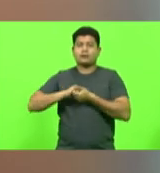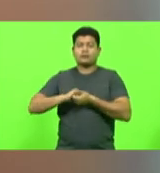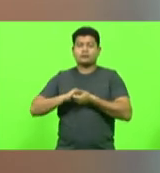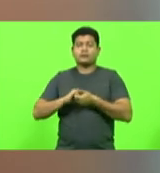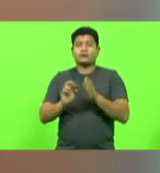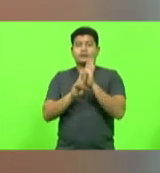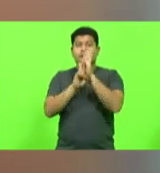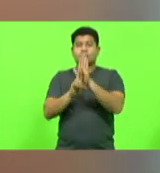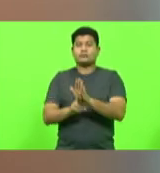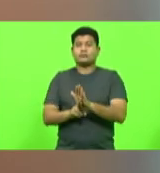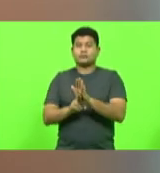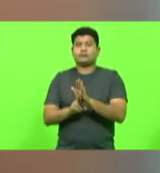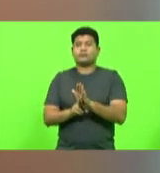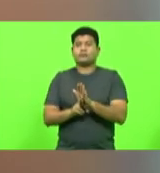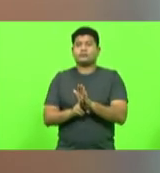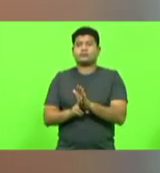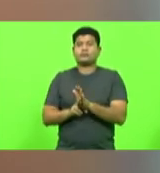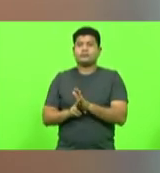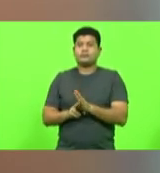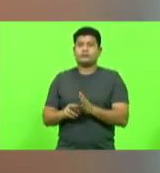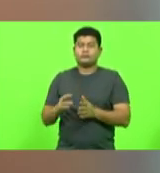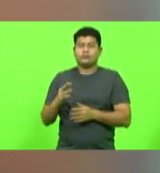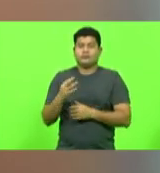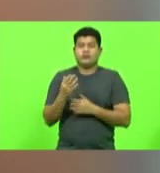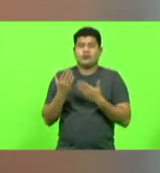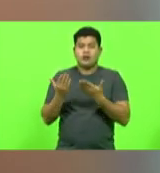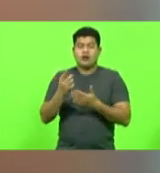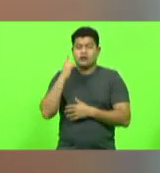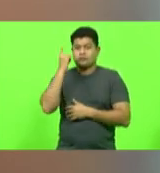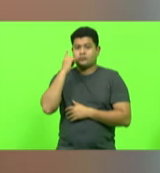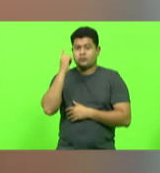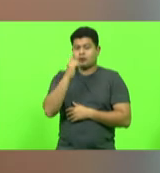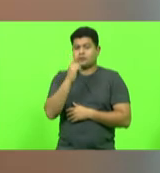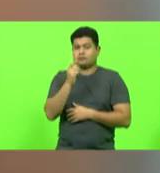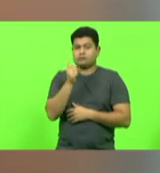da presidente aqui dos trabalhos, da deputada Luciane,